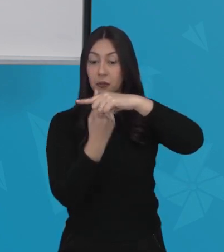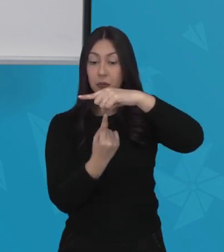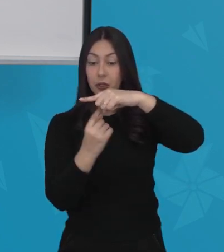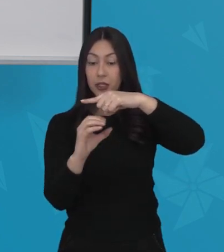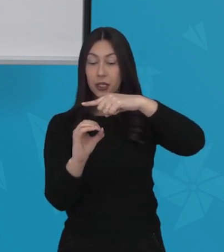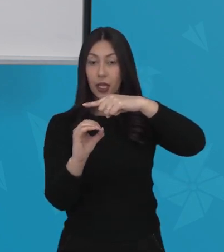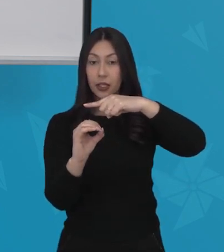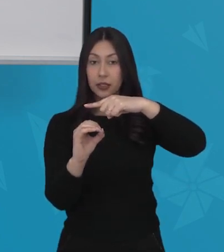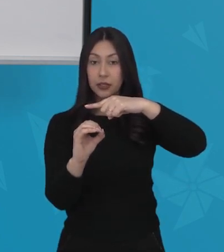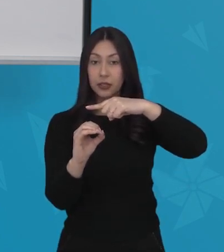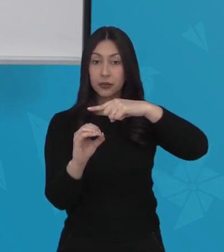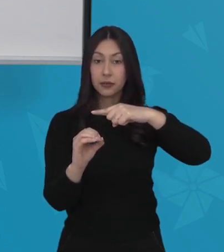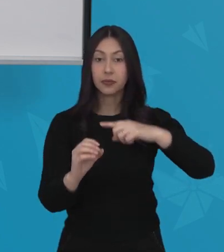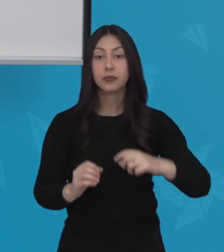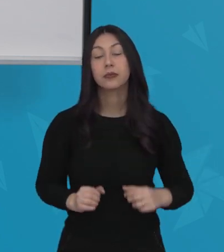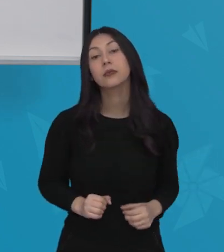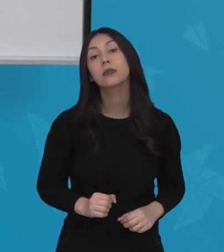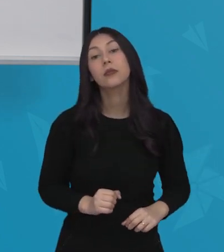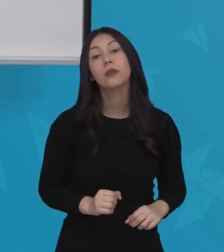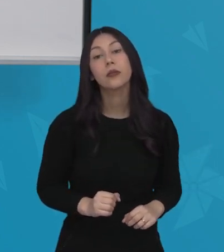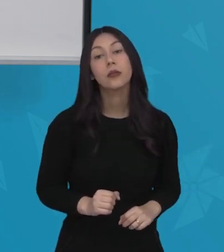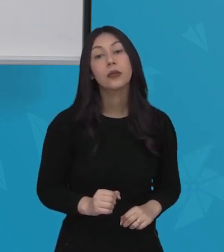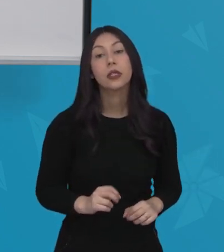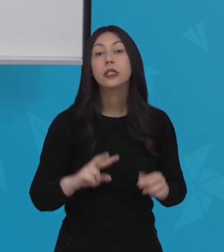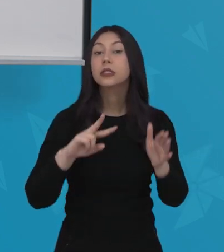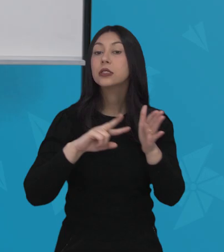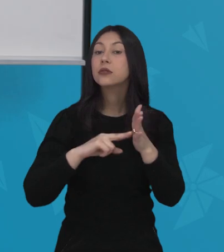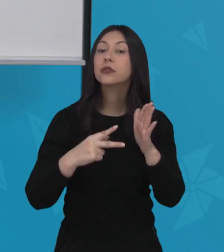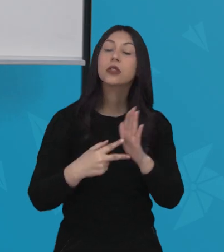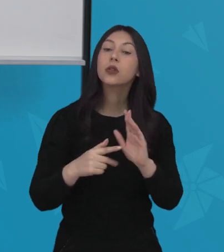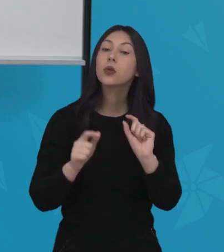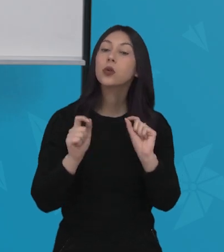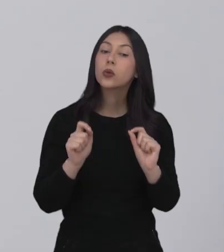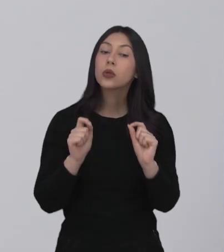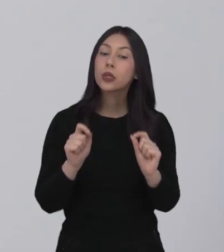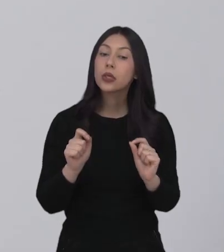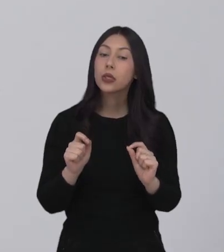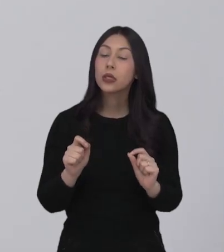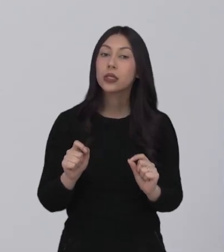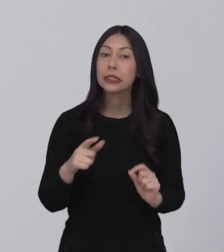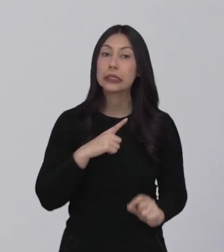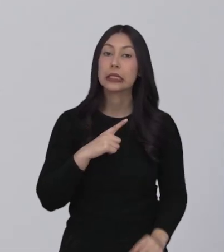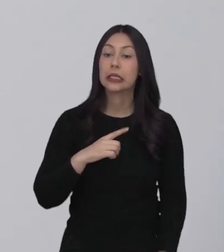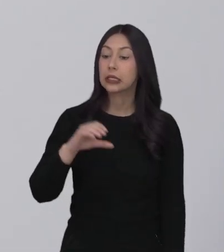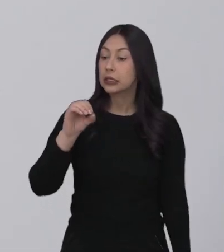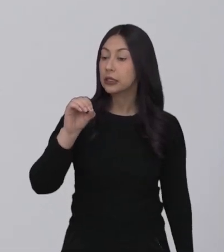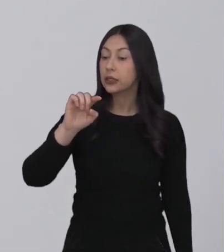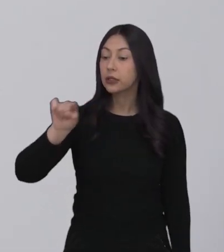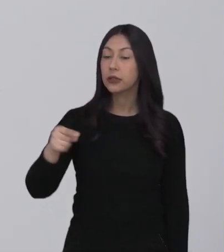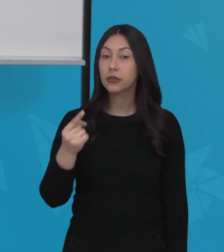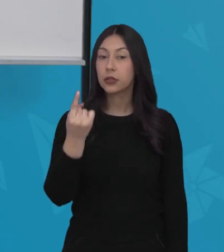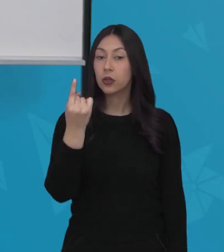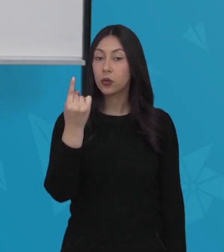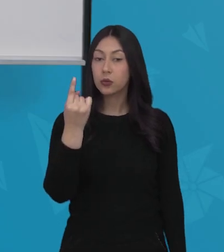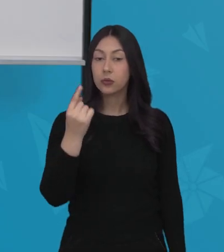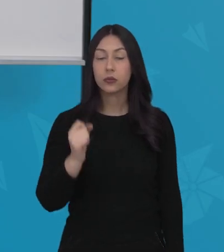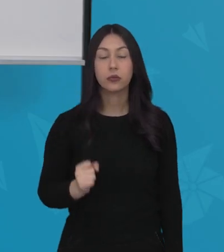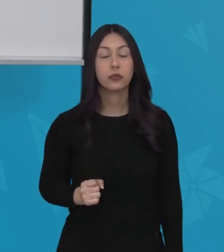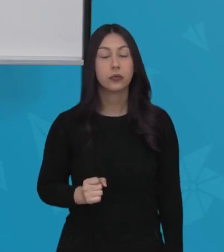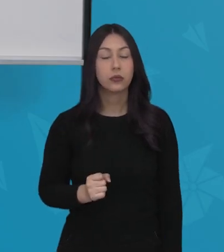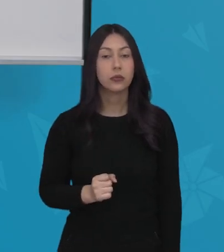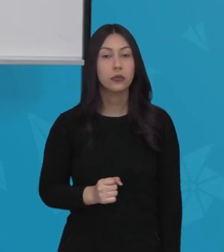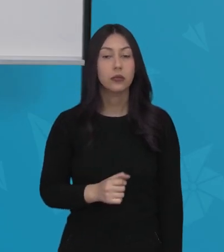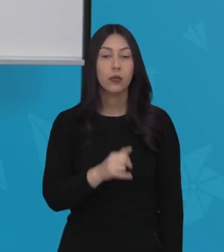dividindo. 10 elevado a menos 1, que é igual a 1 sobre 10, é a mesma coisa que a gente dizer que a gente tem 0,1. Se eu pegar,